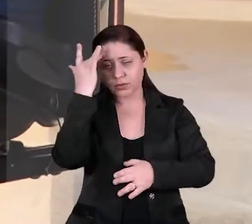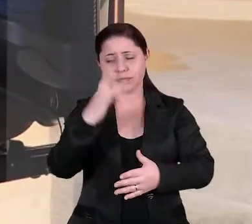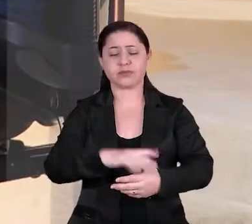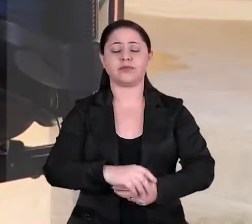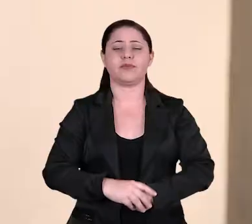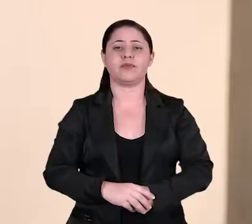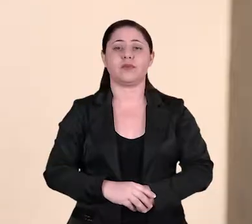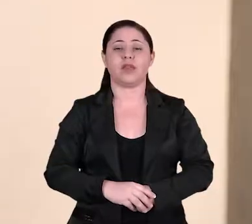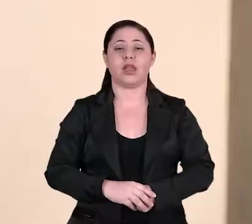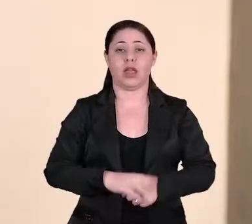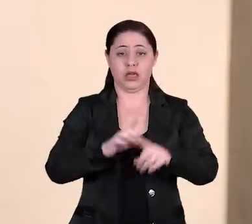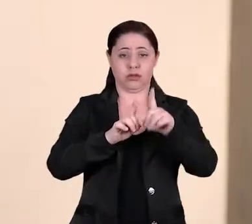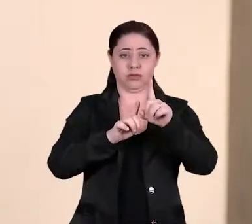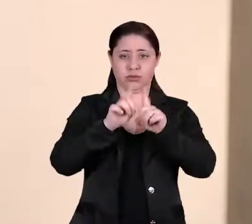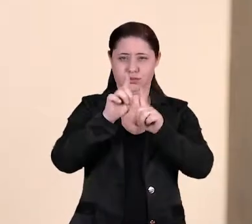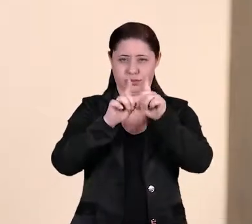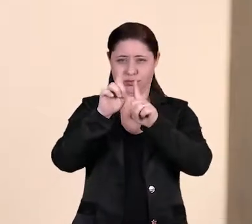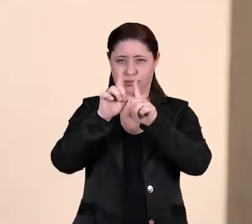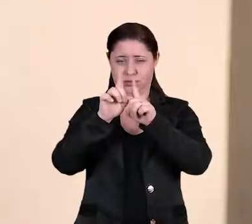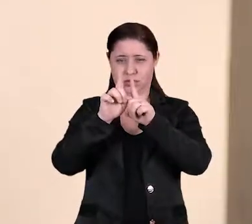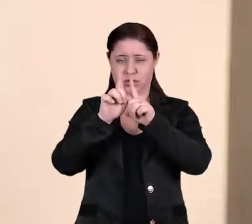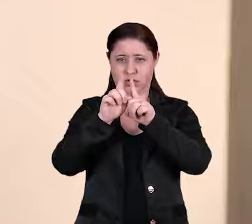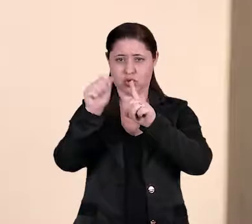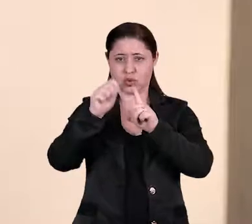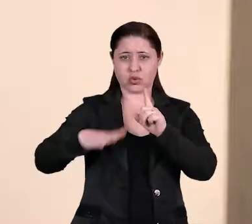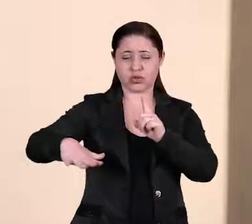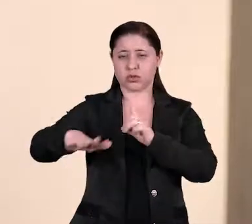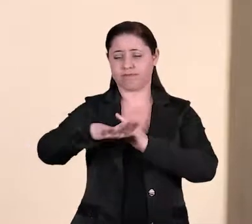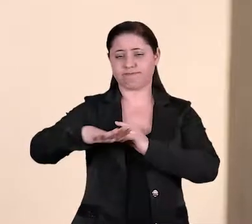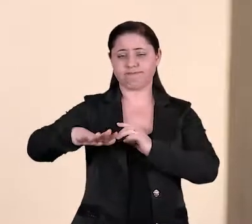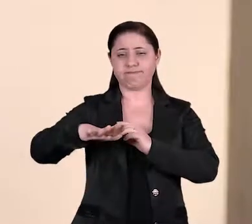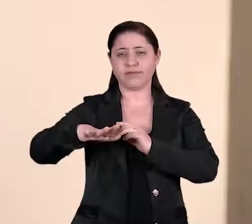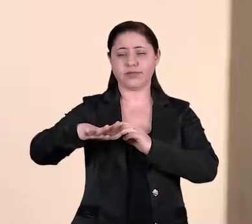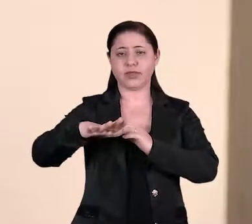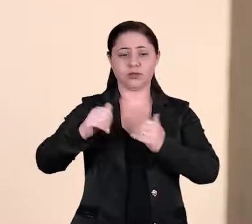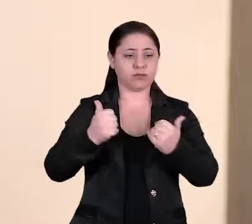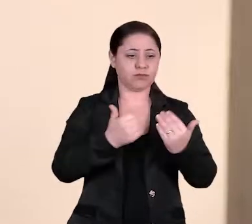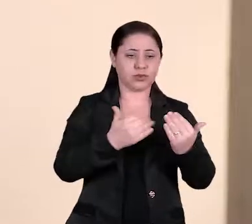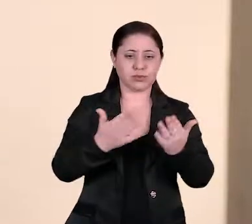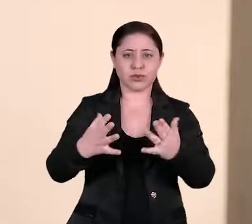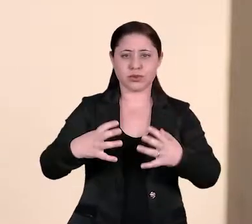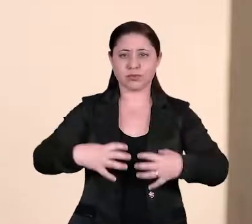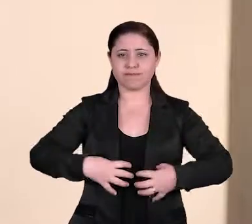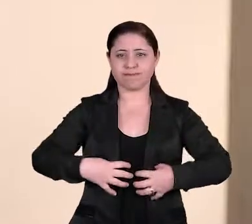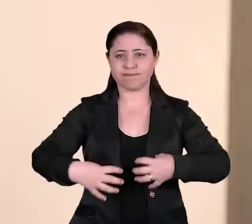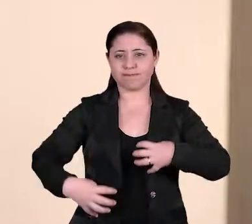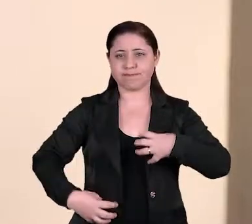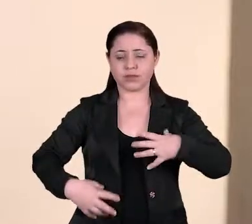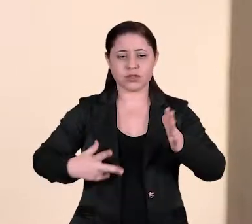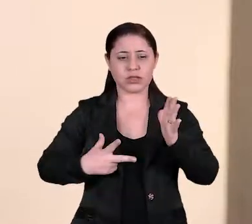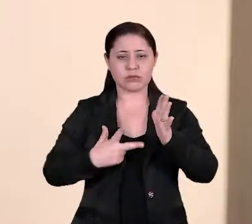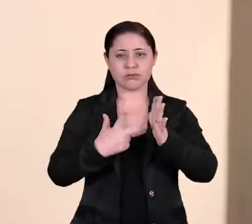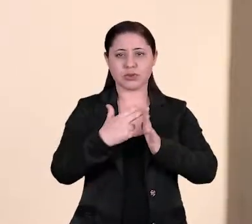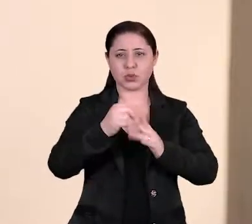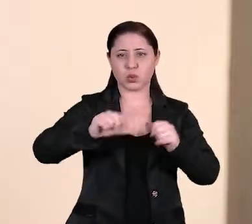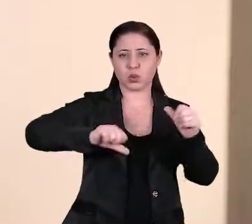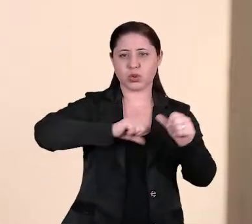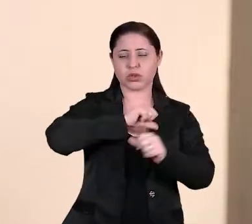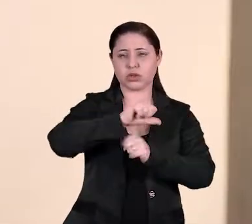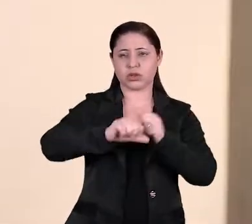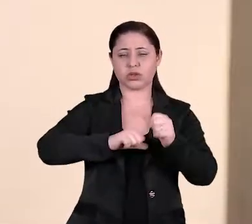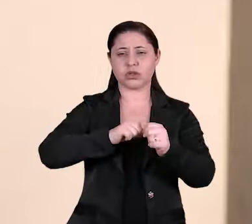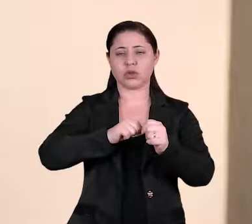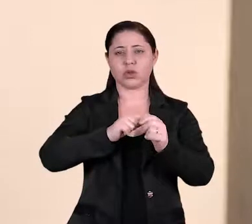próximo. De acordo com dados divulgados pela Associação Brasileira de Transplante de Órgãos, no primeiro trimestre